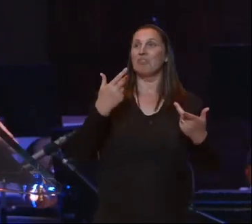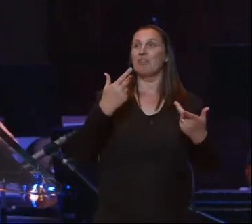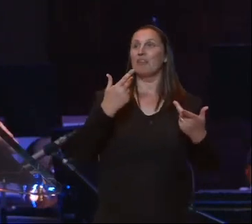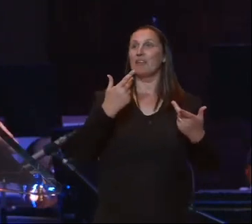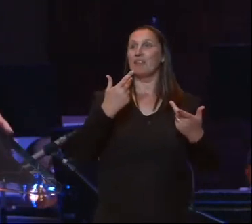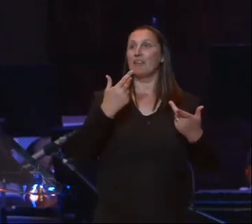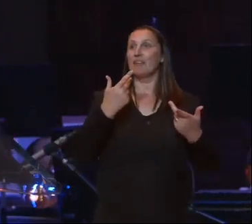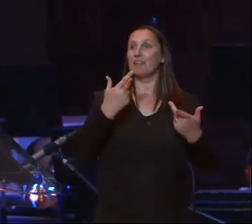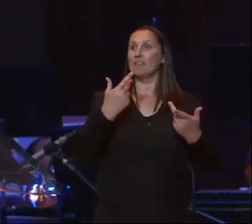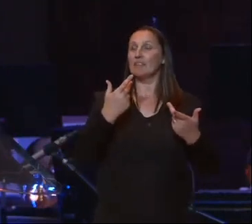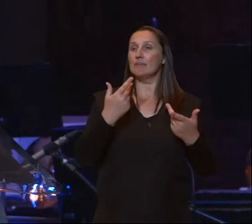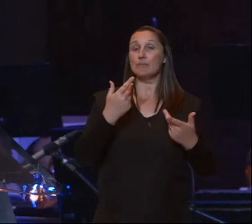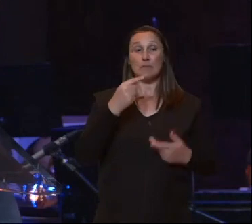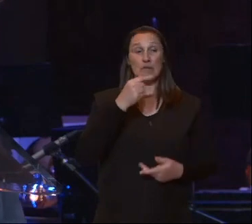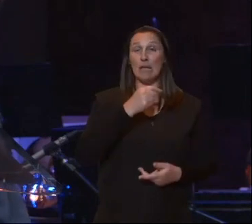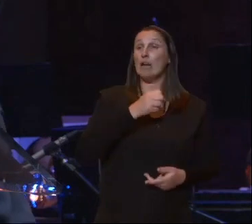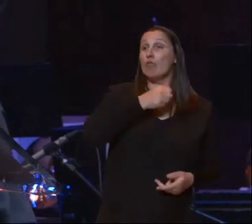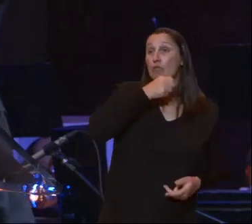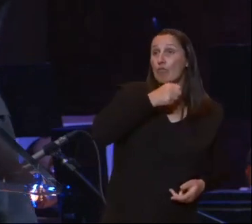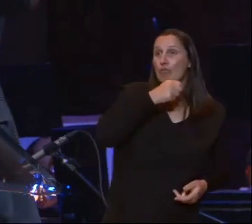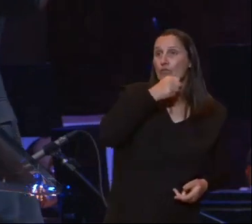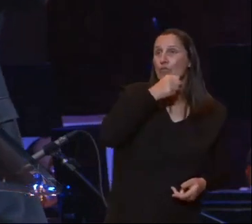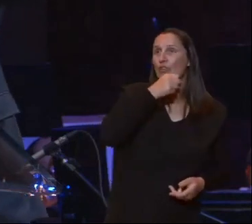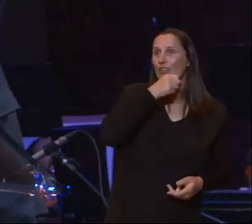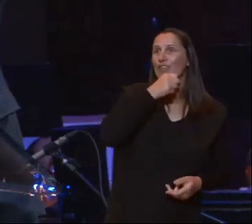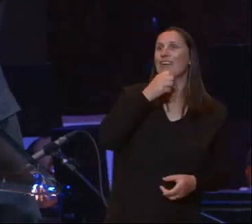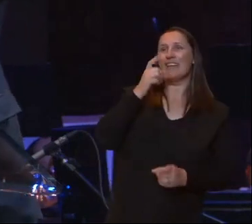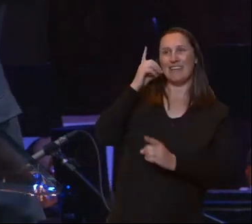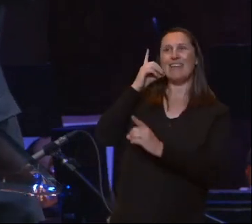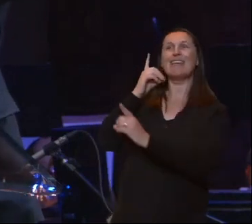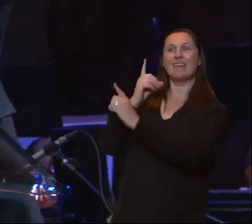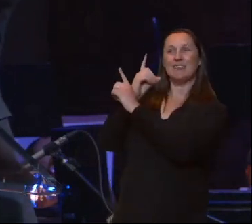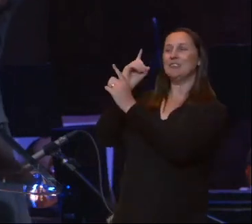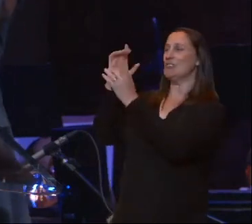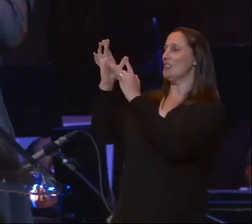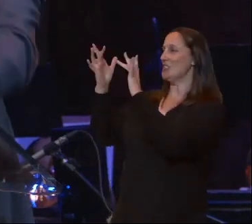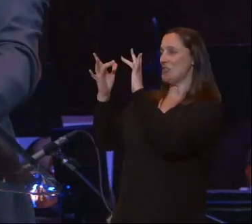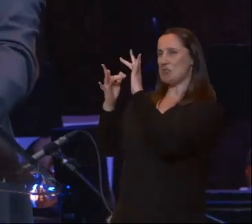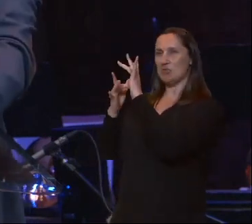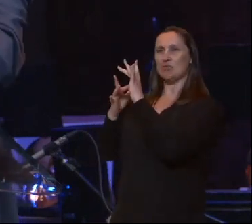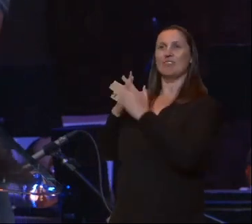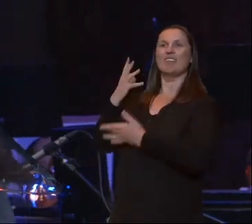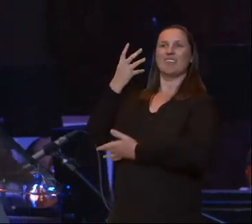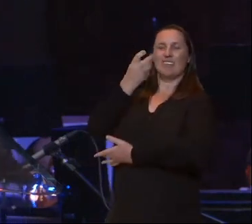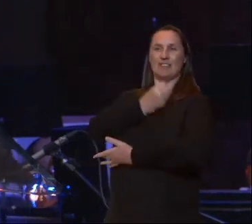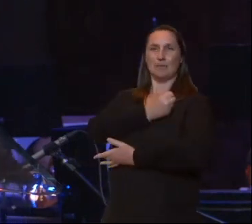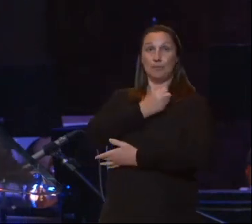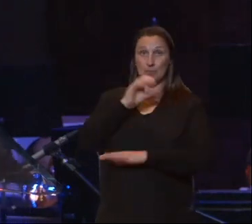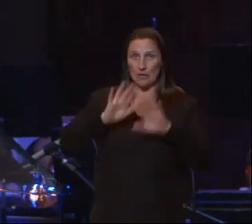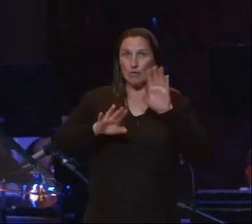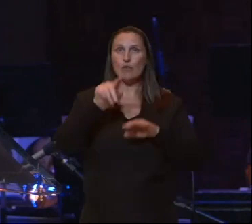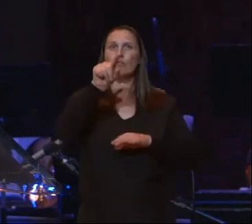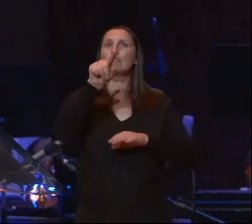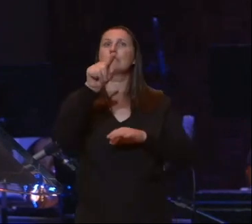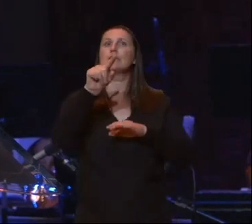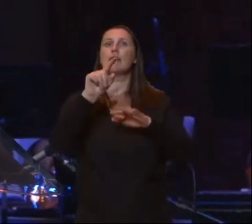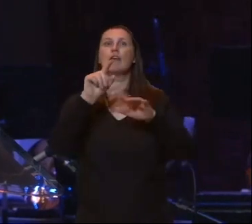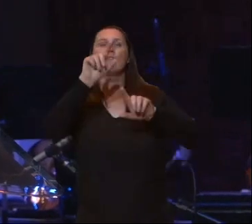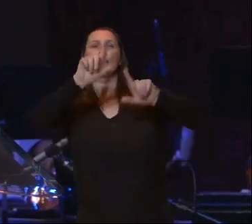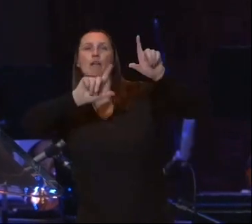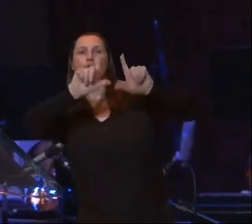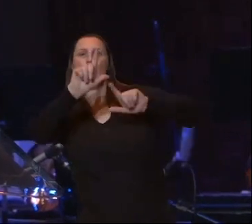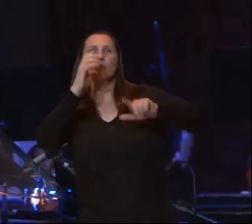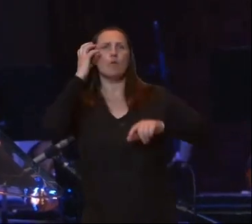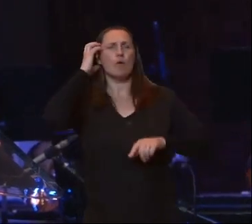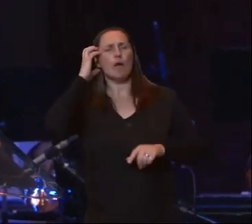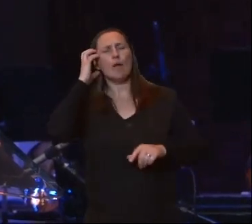ela mesma, ela encontrou um resgatador. Talvez você está me ouvindo pelo rádio, pela internet, na televisão, ou